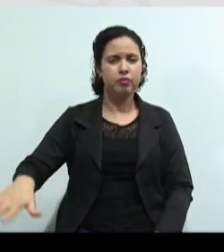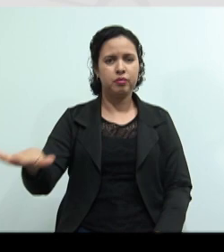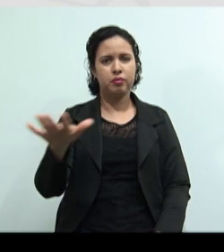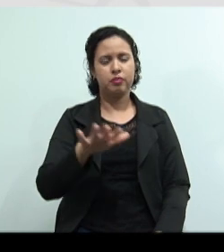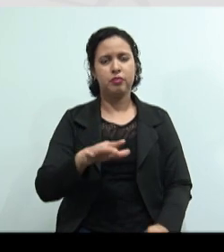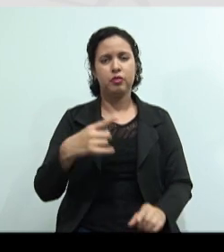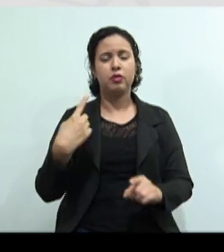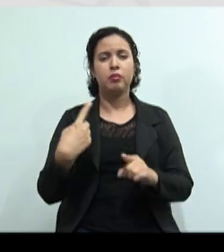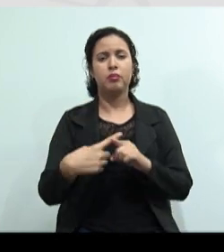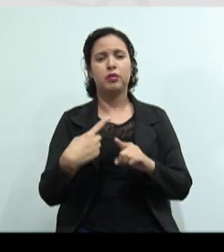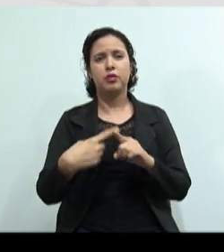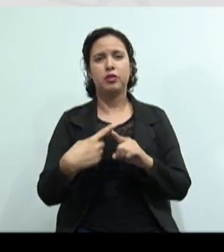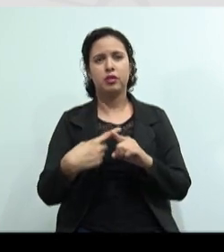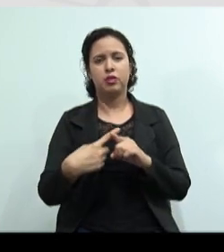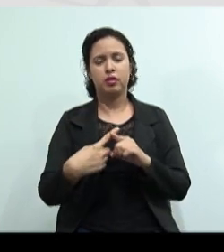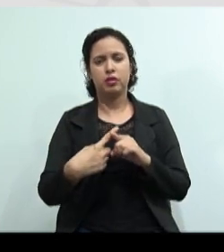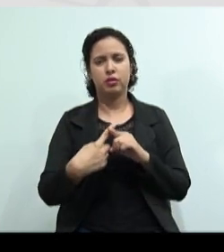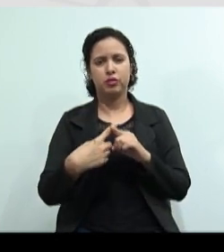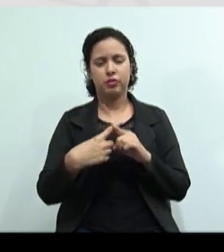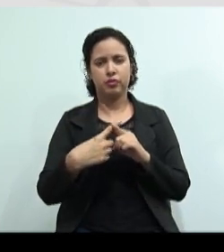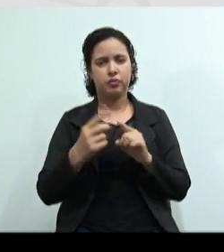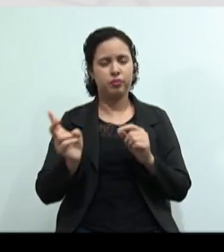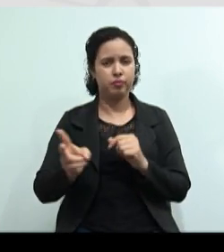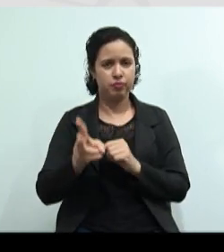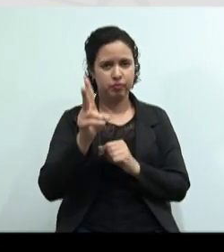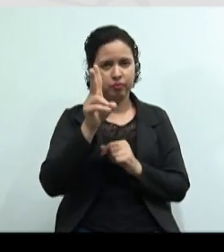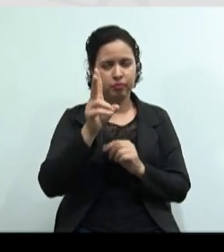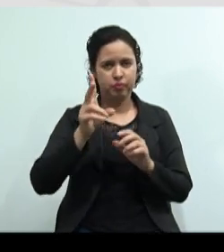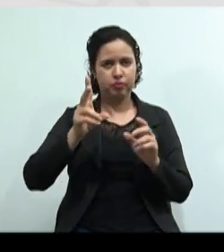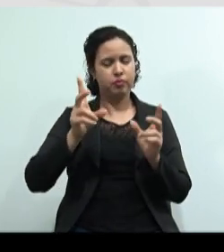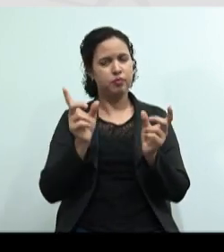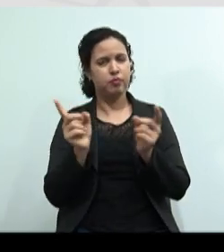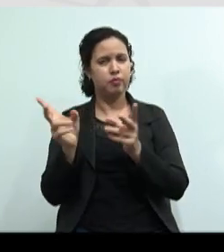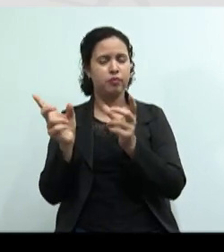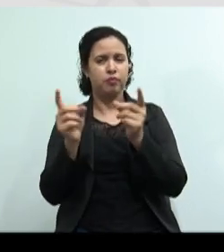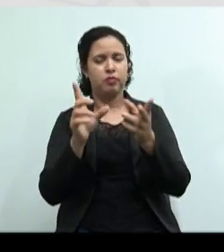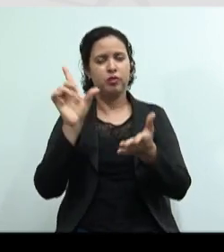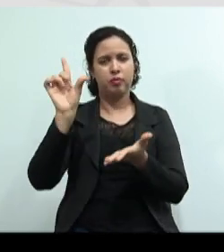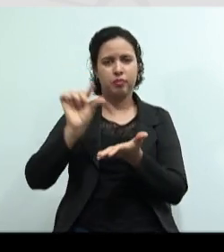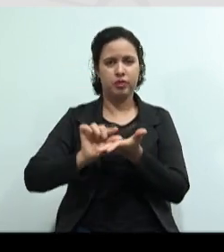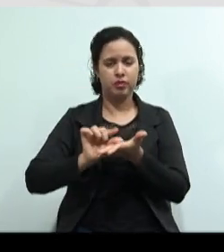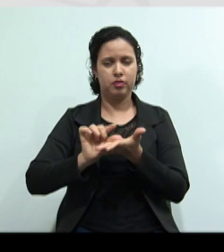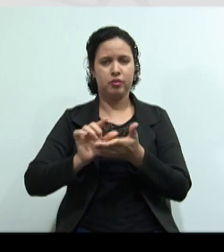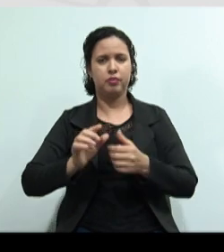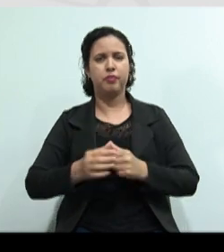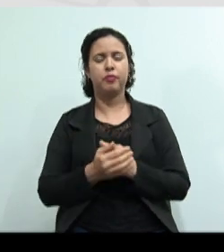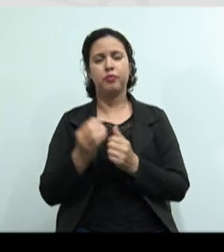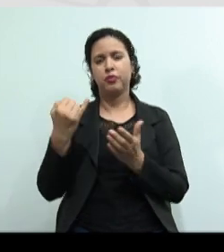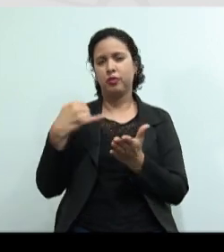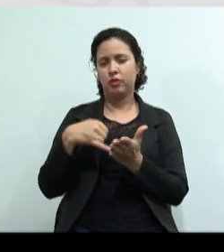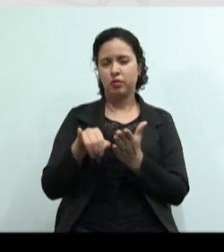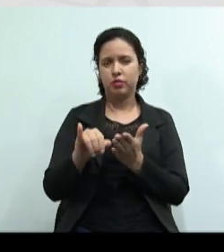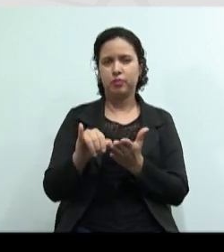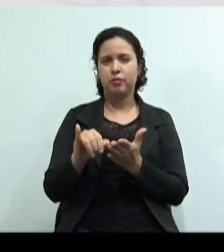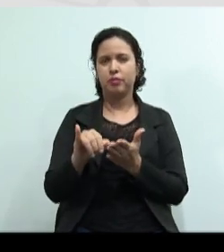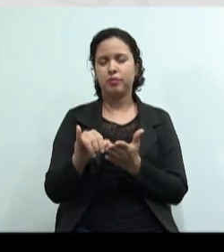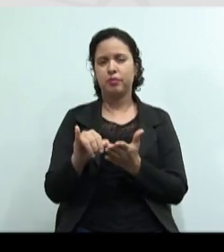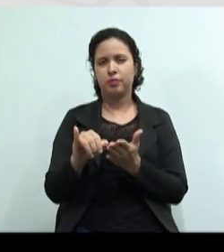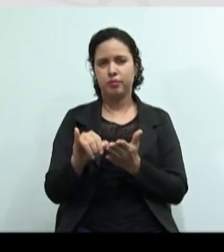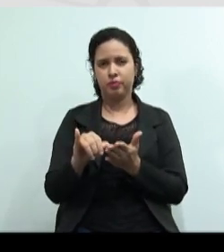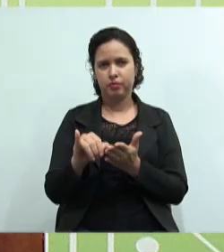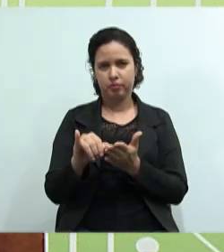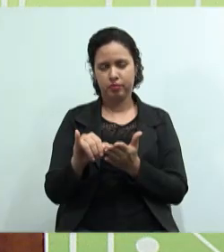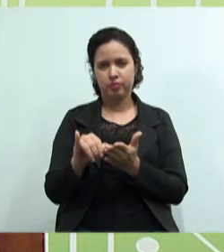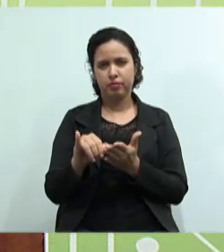Porque dá um custo de mercadoria vendido menor. Consequentemente, o que? Os impostos, né? A cooperativa que é optante